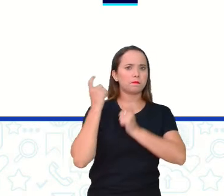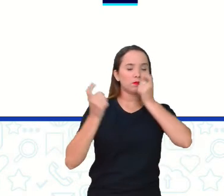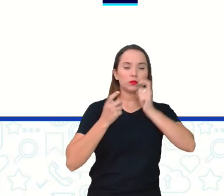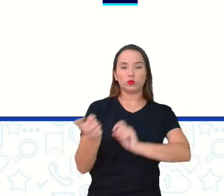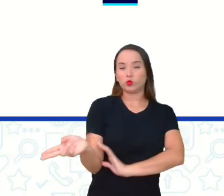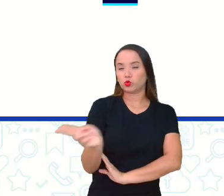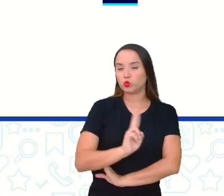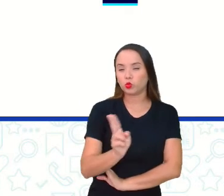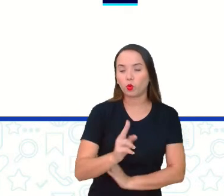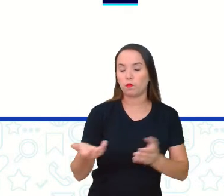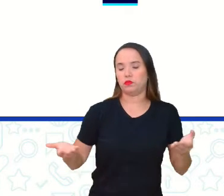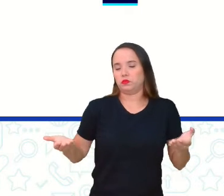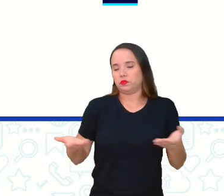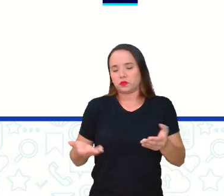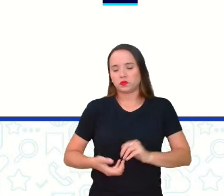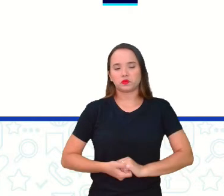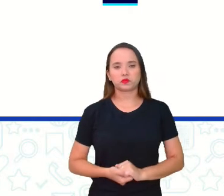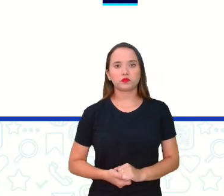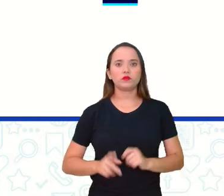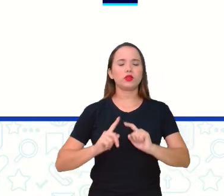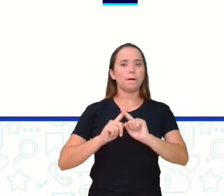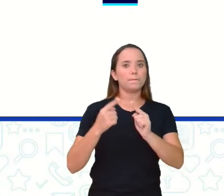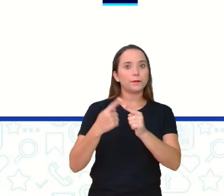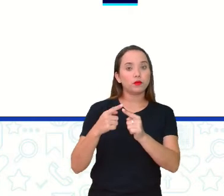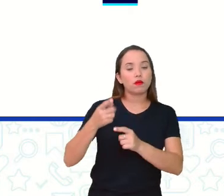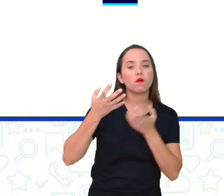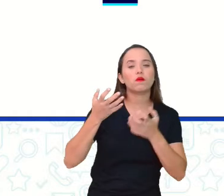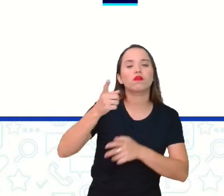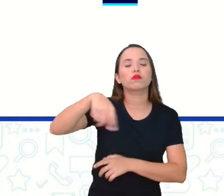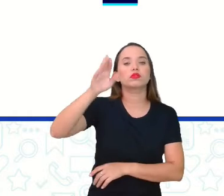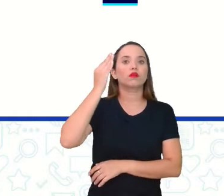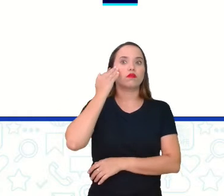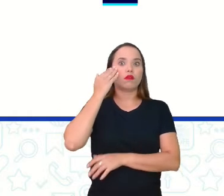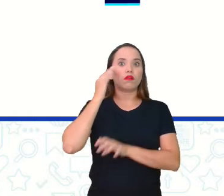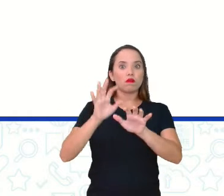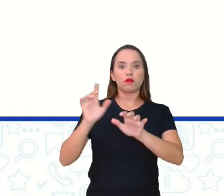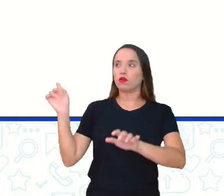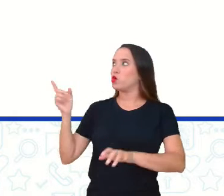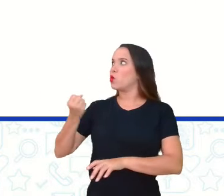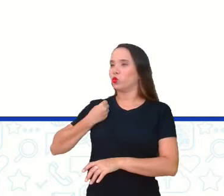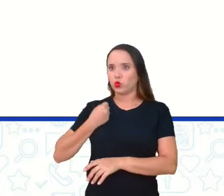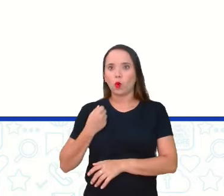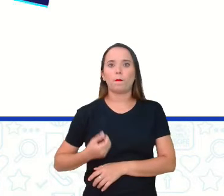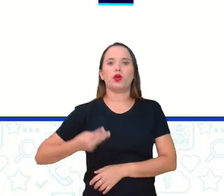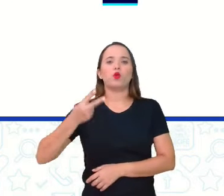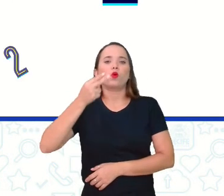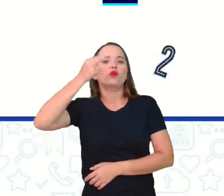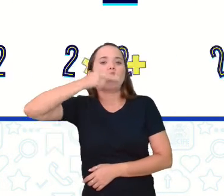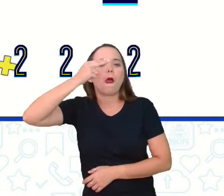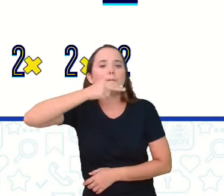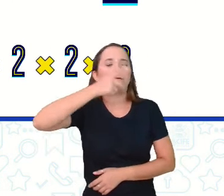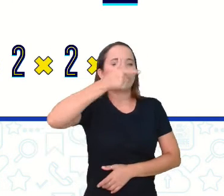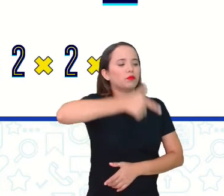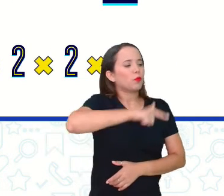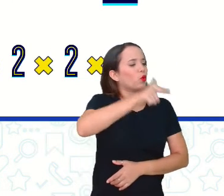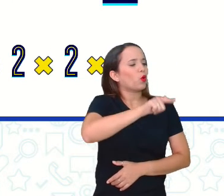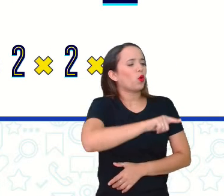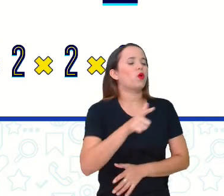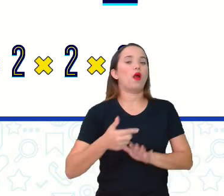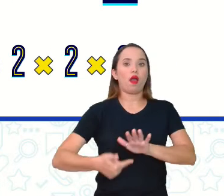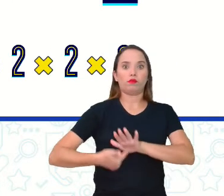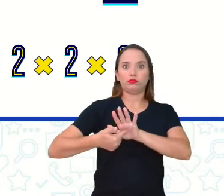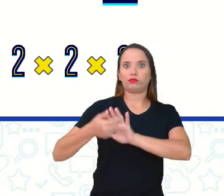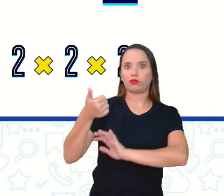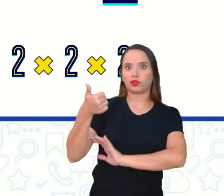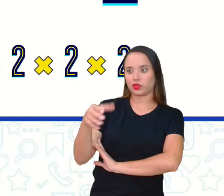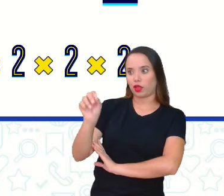ele mesmo 10 vezes pode ser representado dessa forma aqui, tá certo? E essa notação, a gente